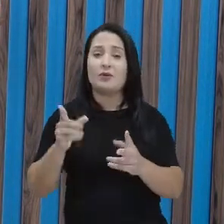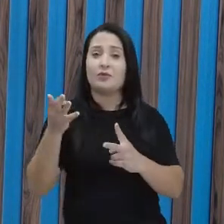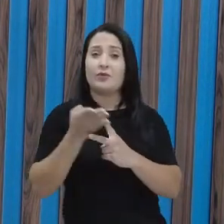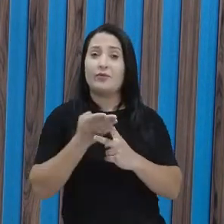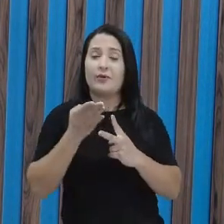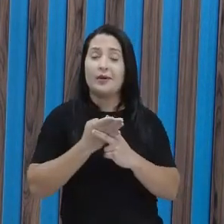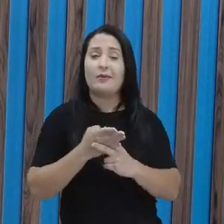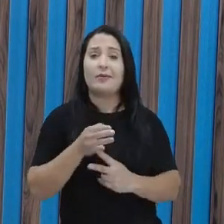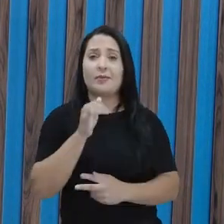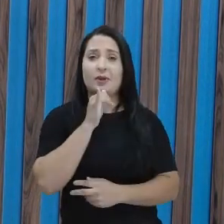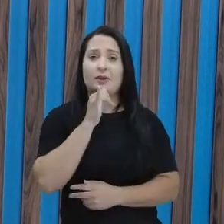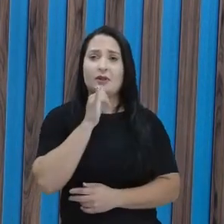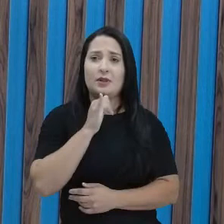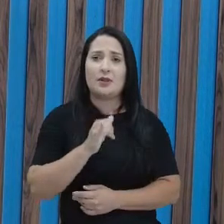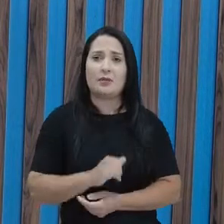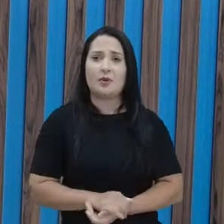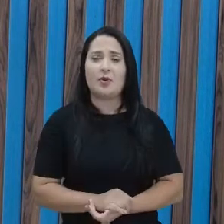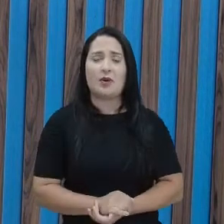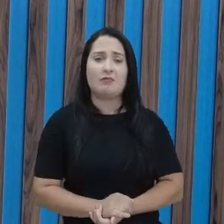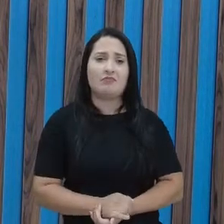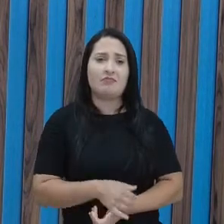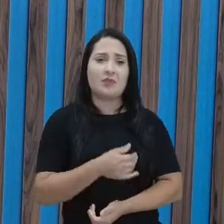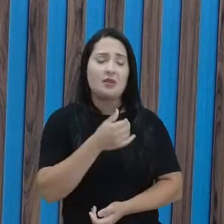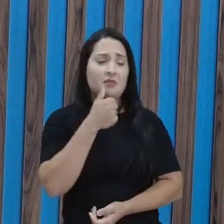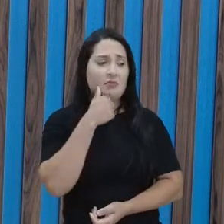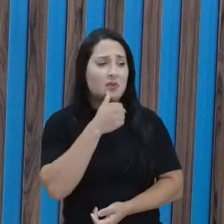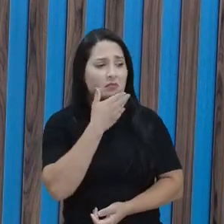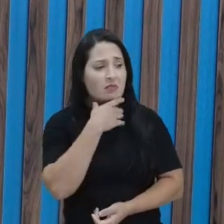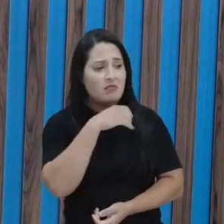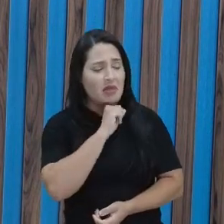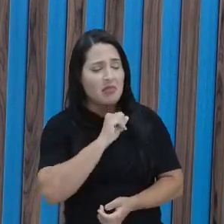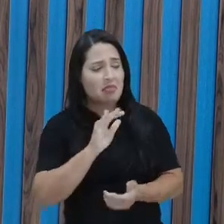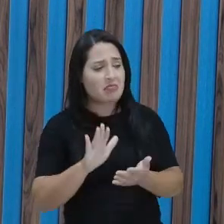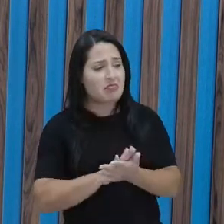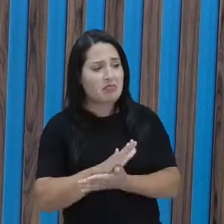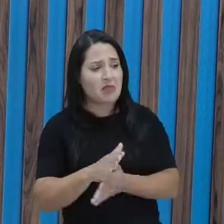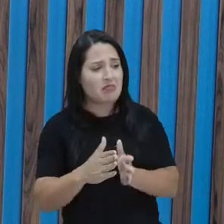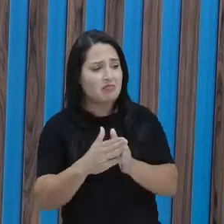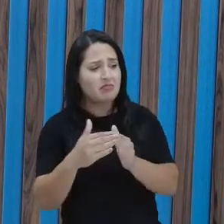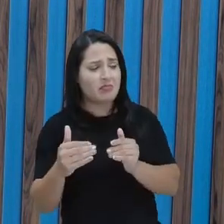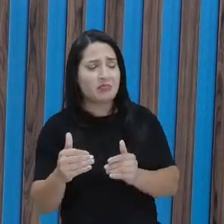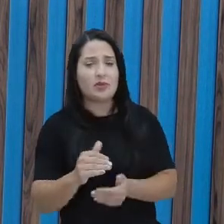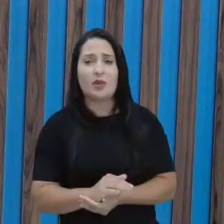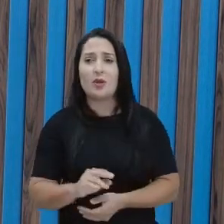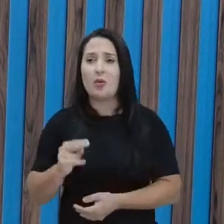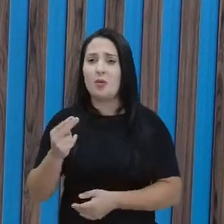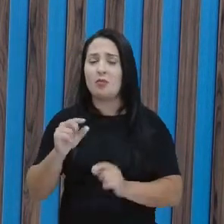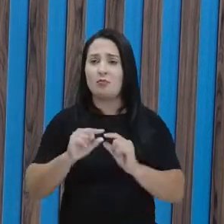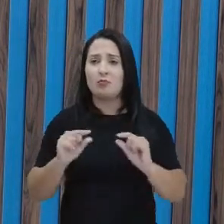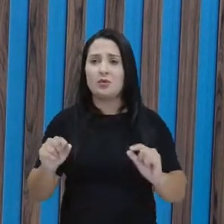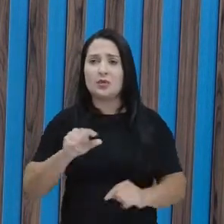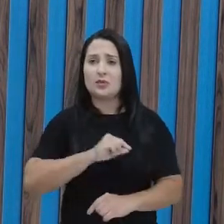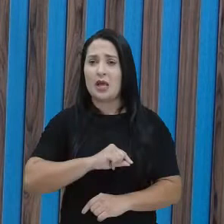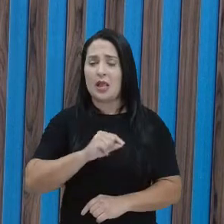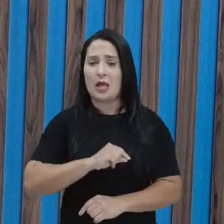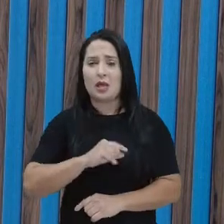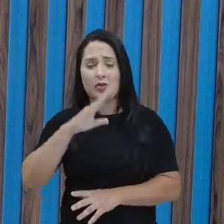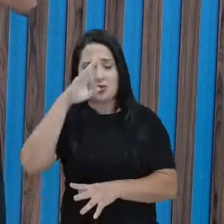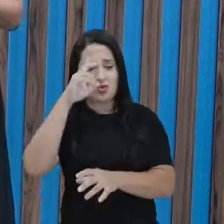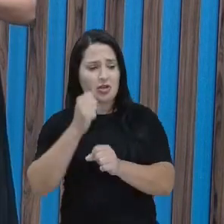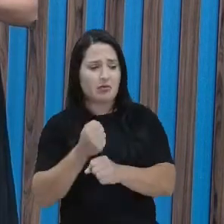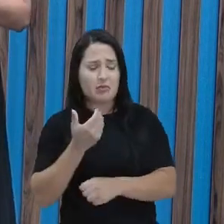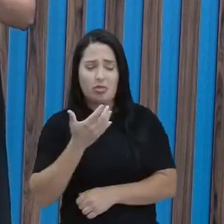como aos pais, nada lhes foi solicitado. Ou o salário, o patrão se recusa a pagá-lo. Você tem